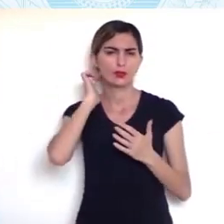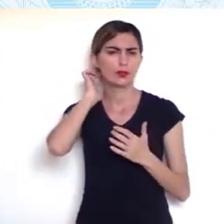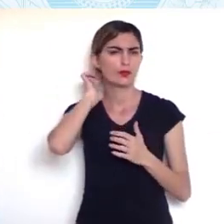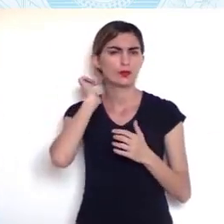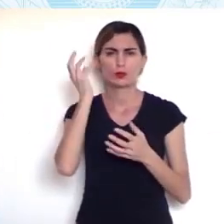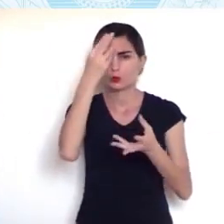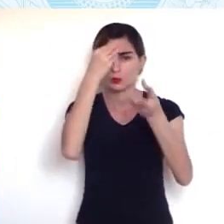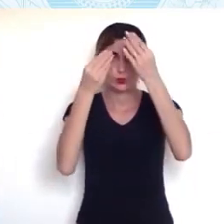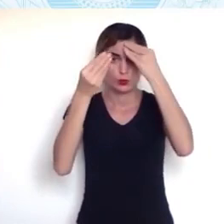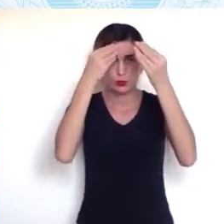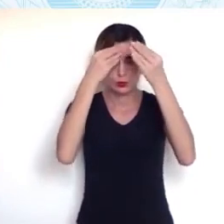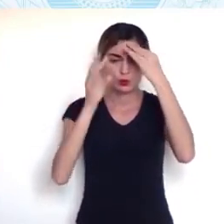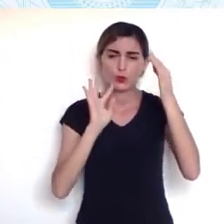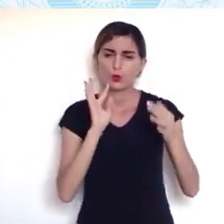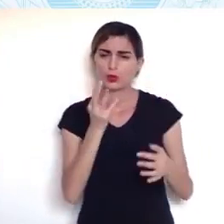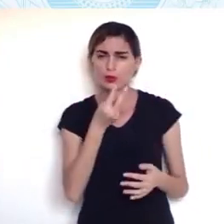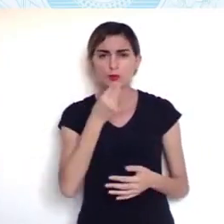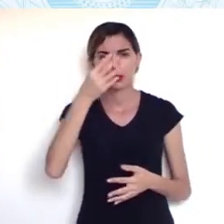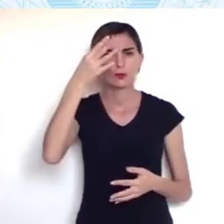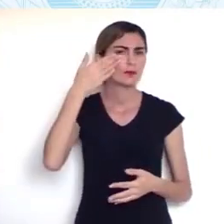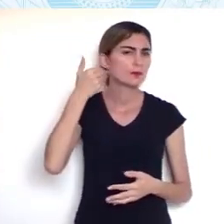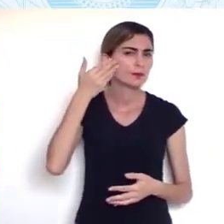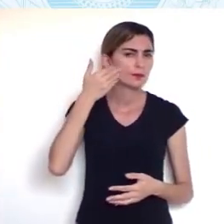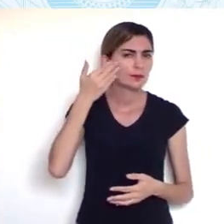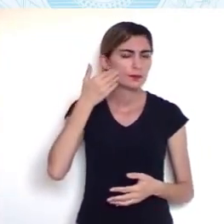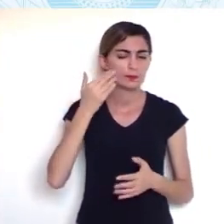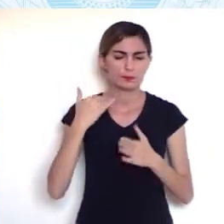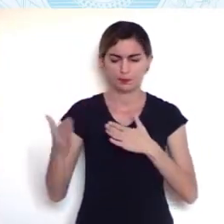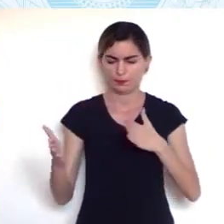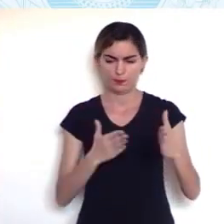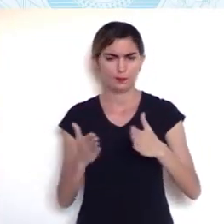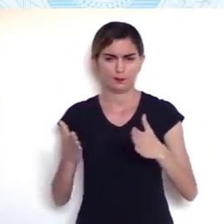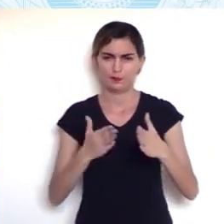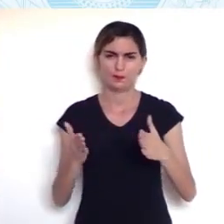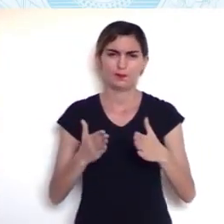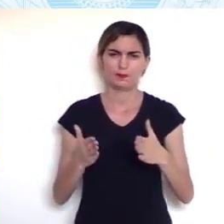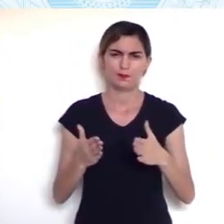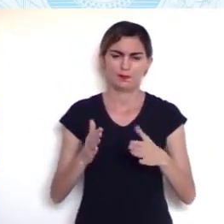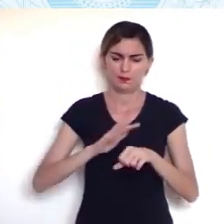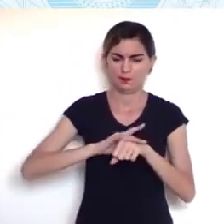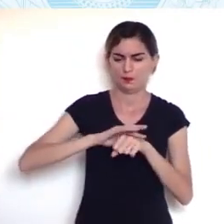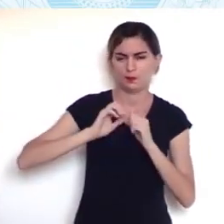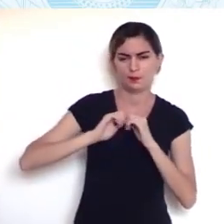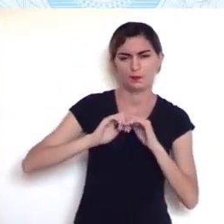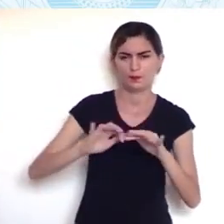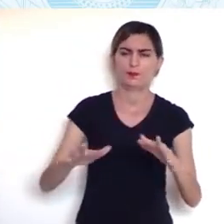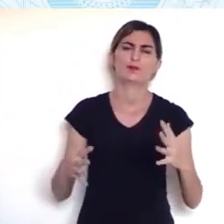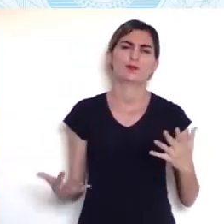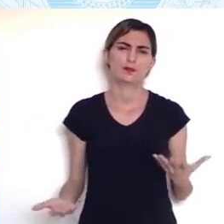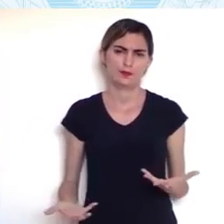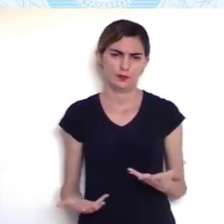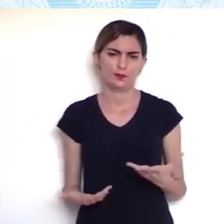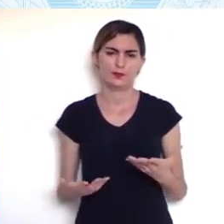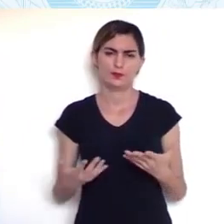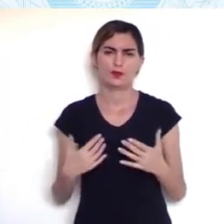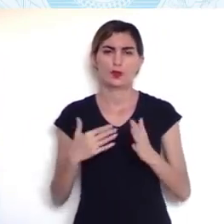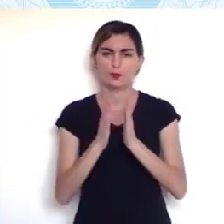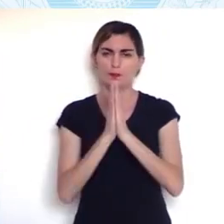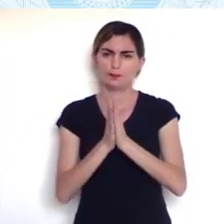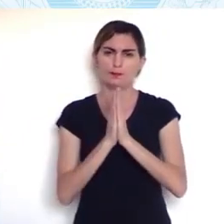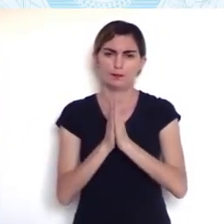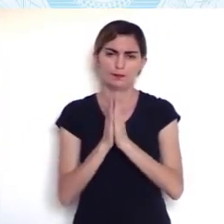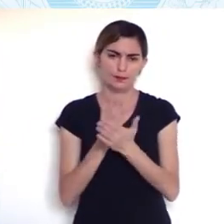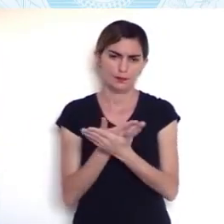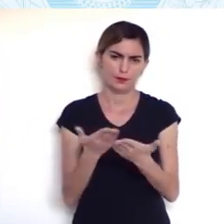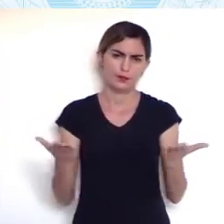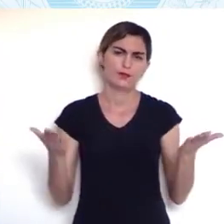esse conhecimento. Nessa época de pandemia, eu peço a vocês,